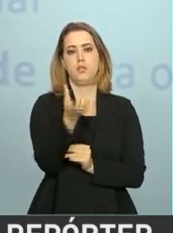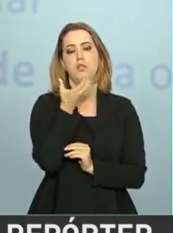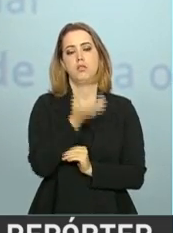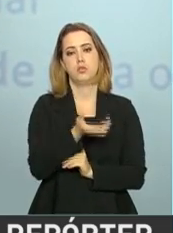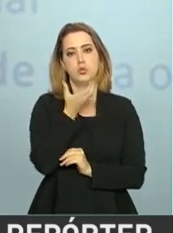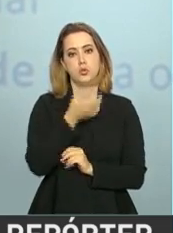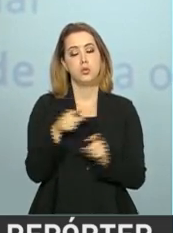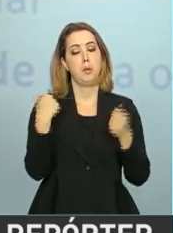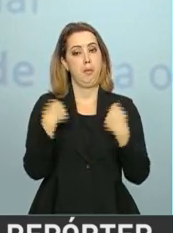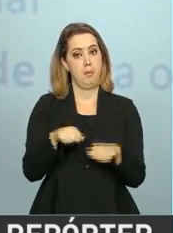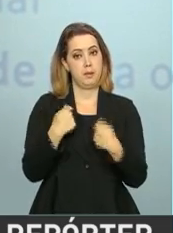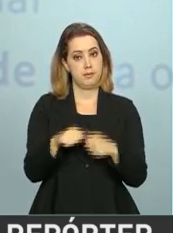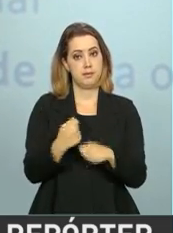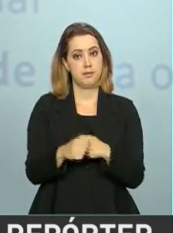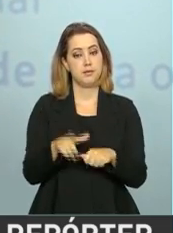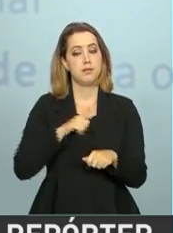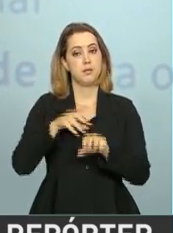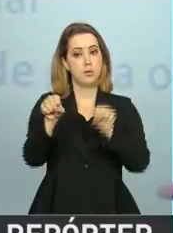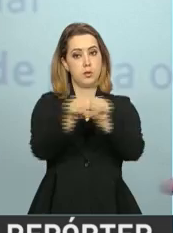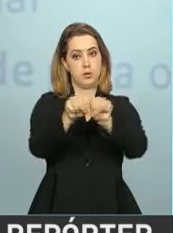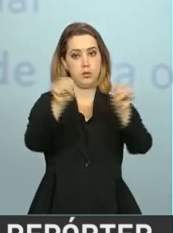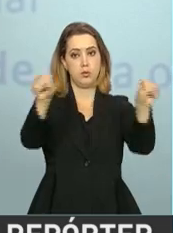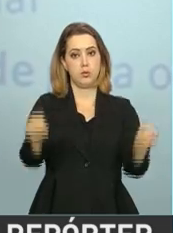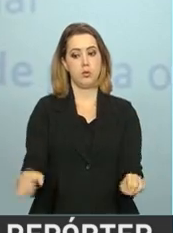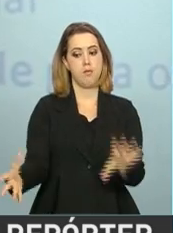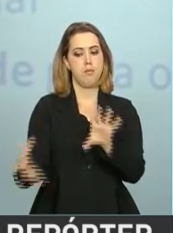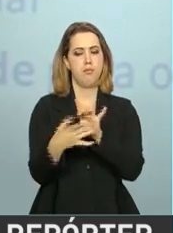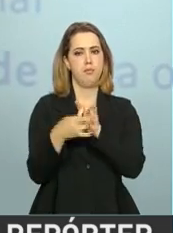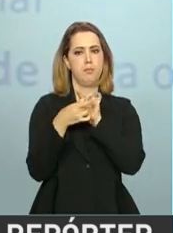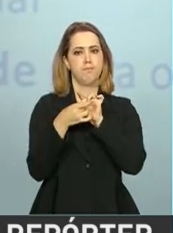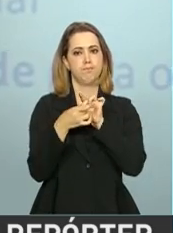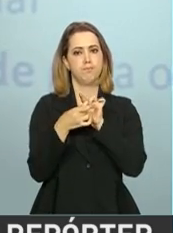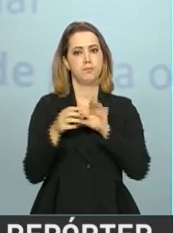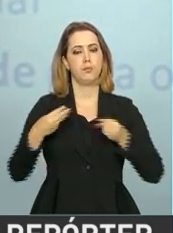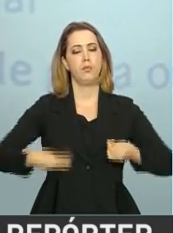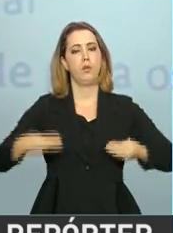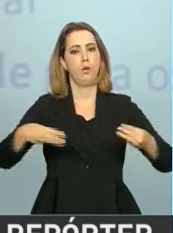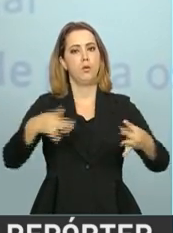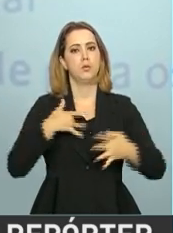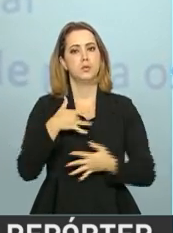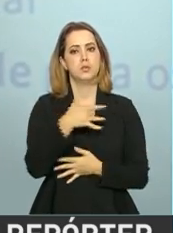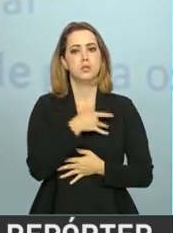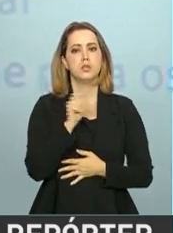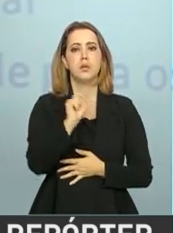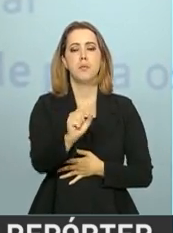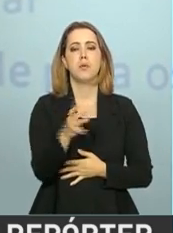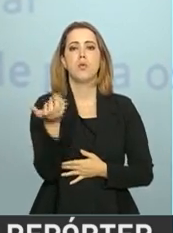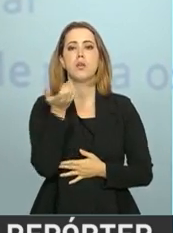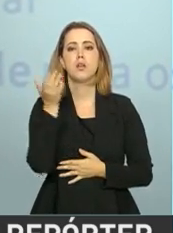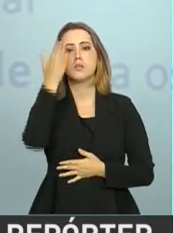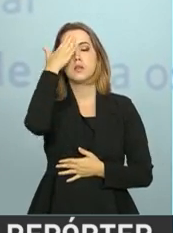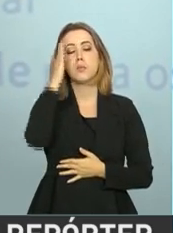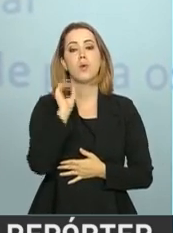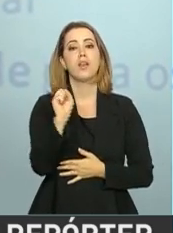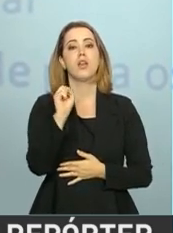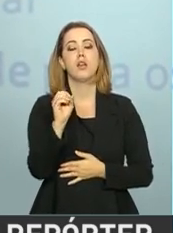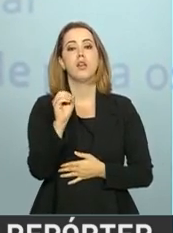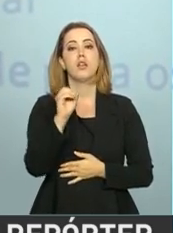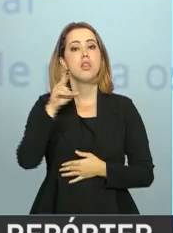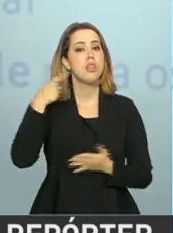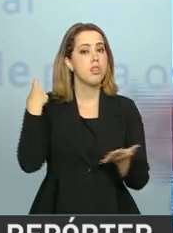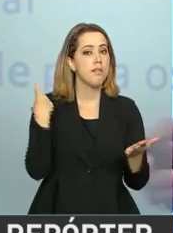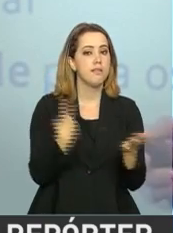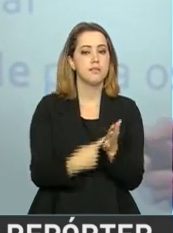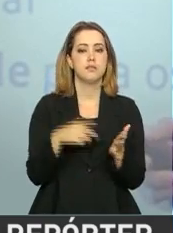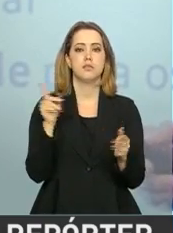prefeitos integrem-se todos ao SUS AB, que o desafio que eu me proponho, o que é? Saber online como é investido cada real do SUS